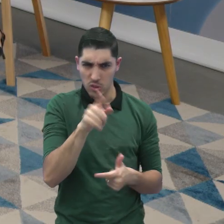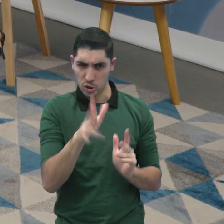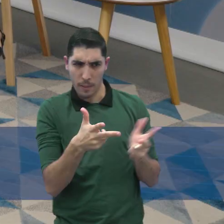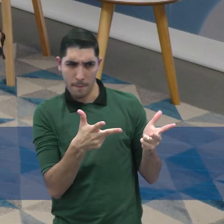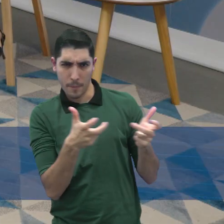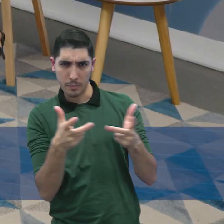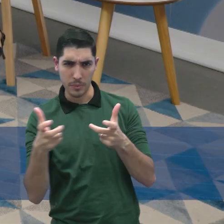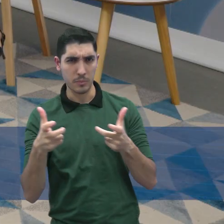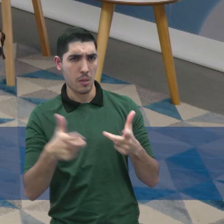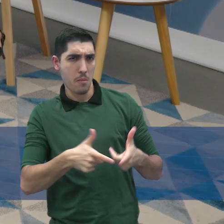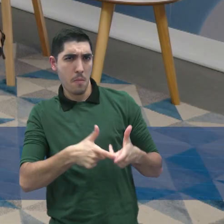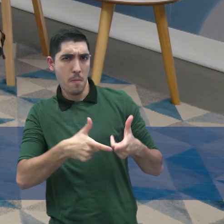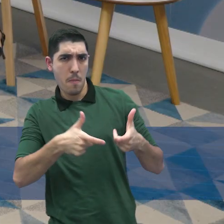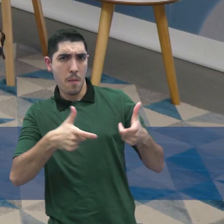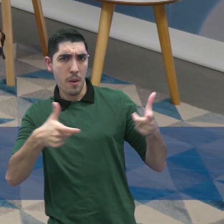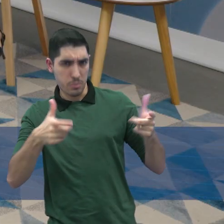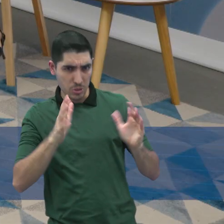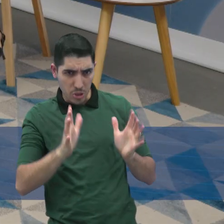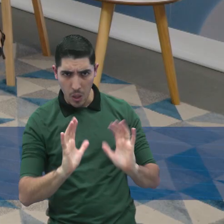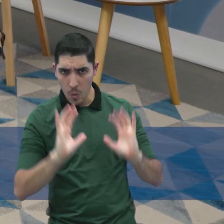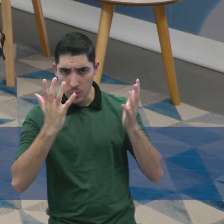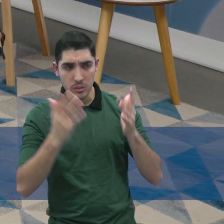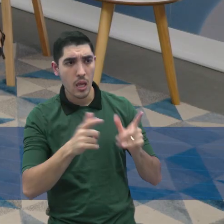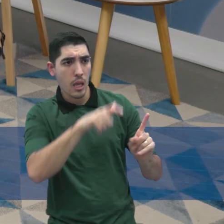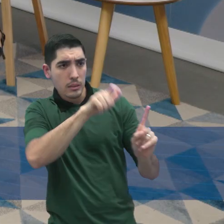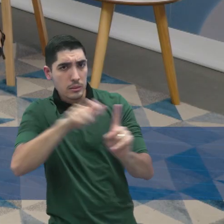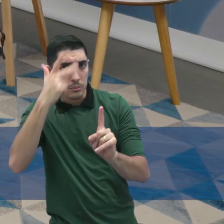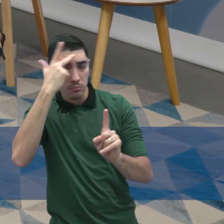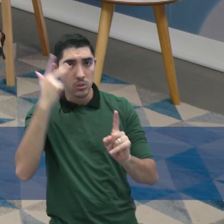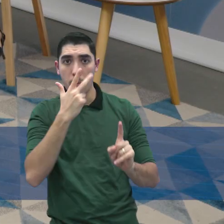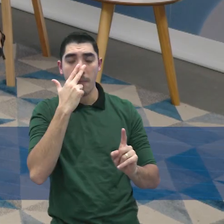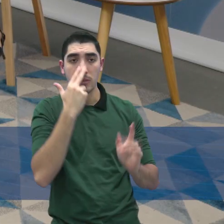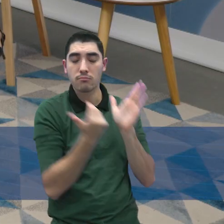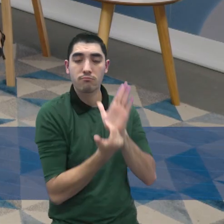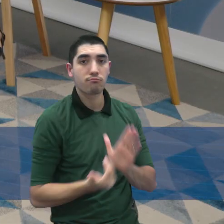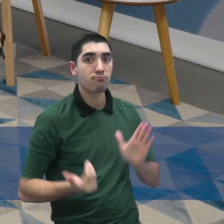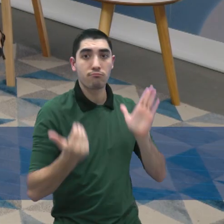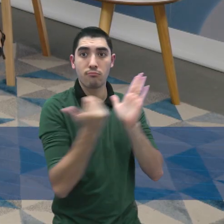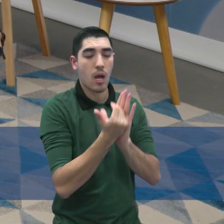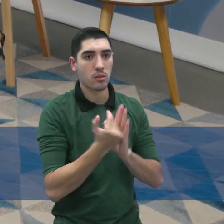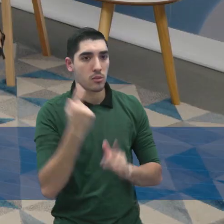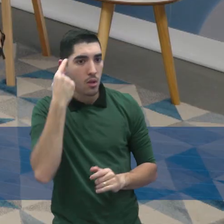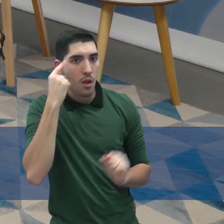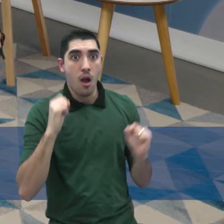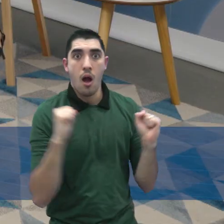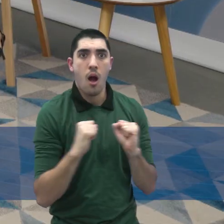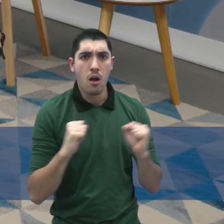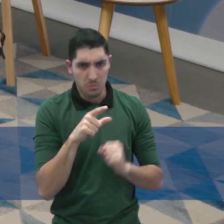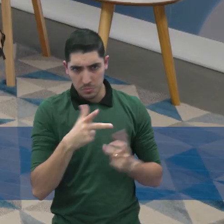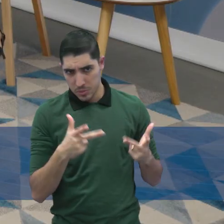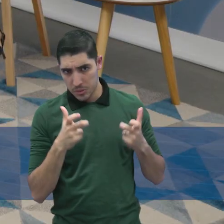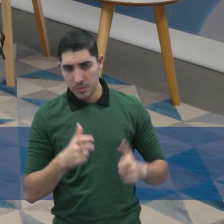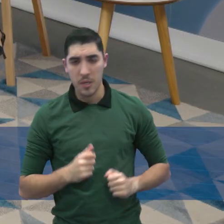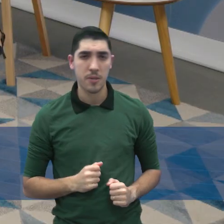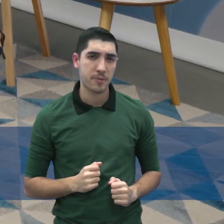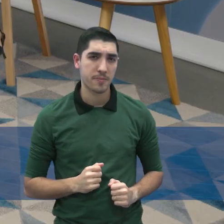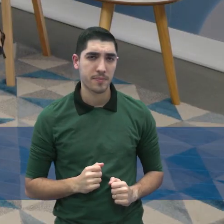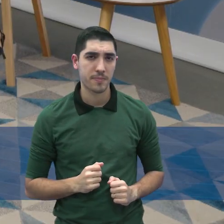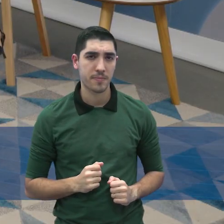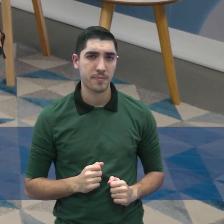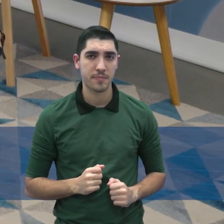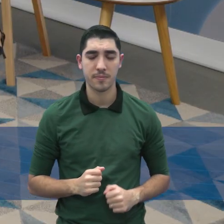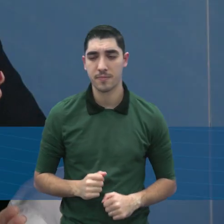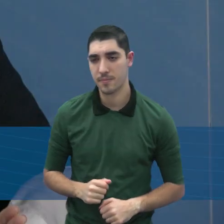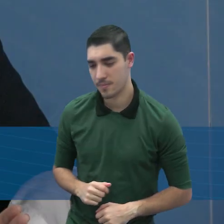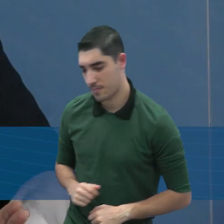que tem crescido esse número? As pessoas estão mais intensas nesse sentido, mais fanáticas? Eu acho que algumas pessoas, eu